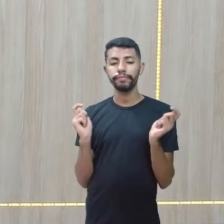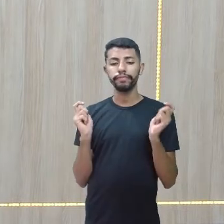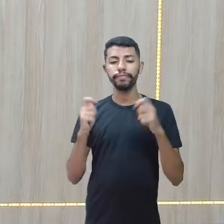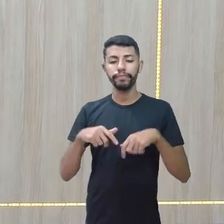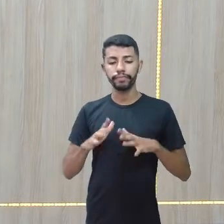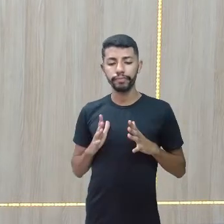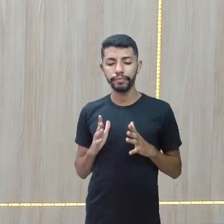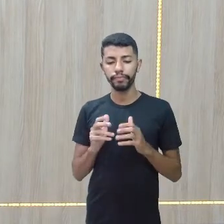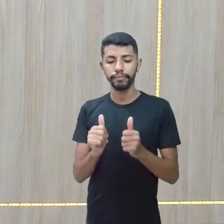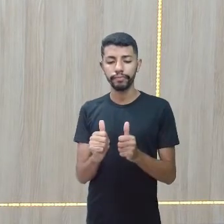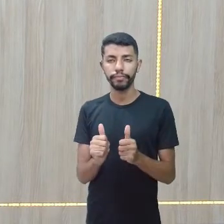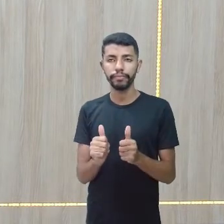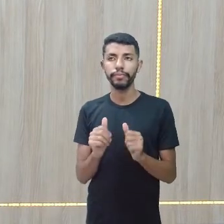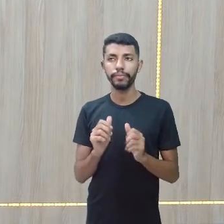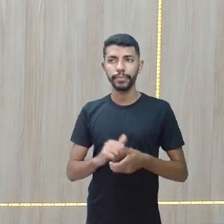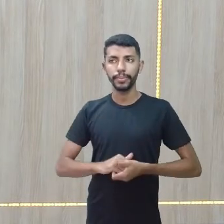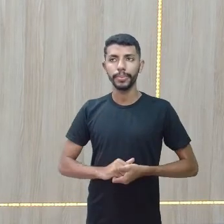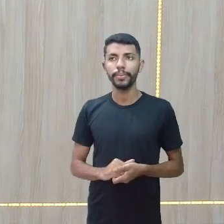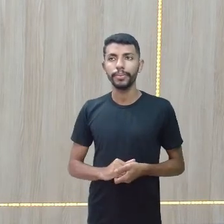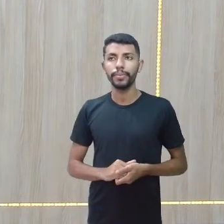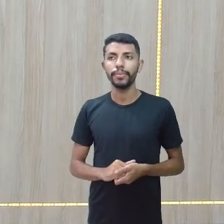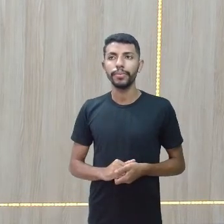atitude, para realizar.